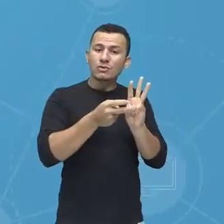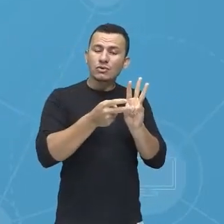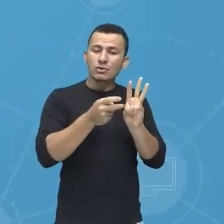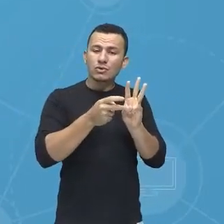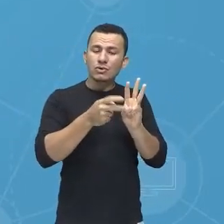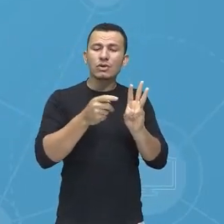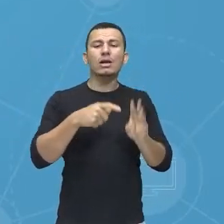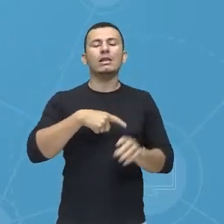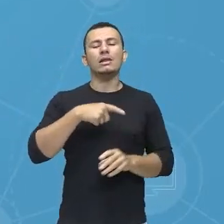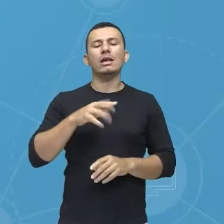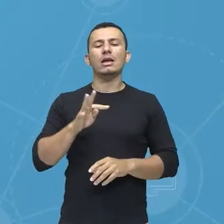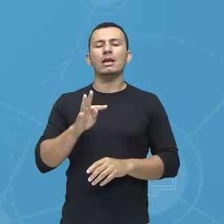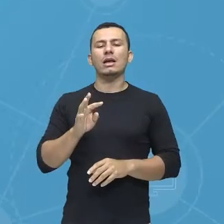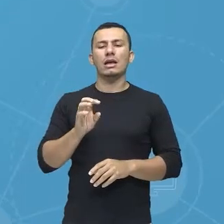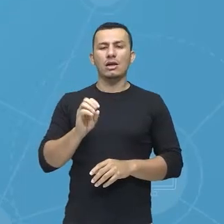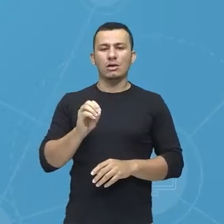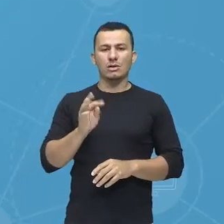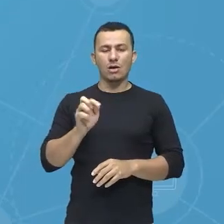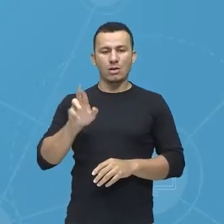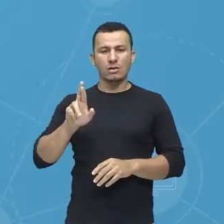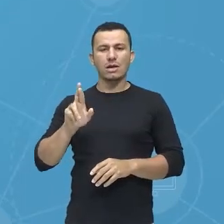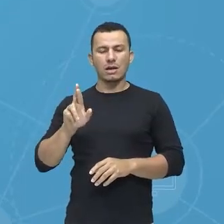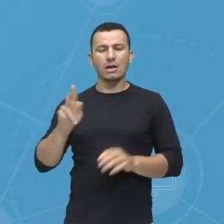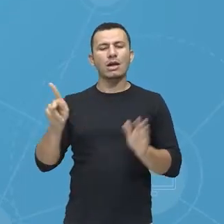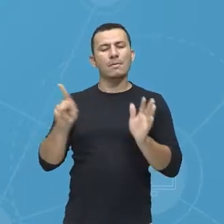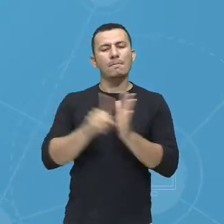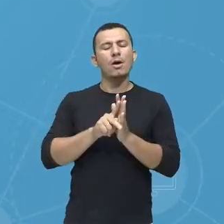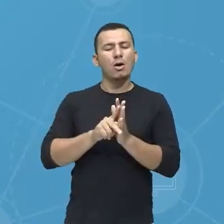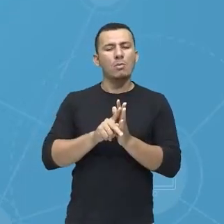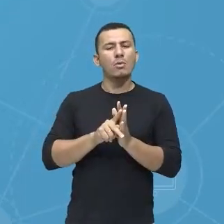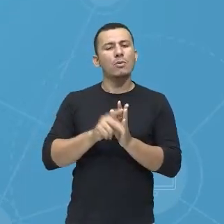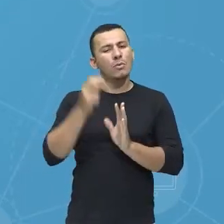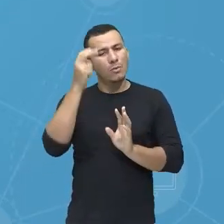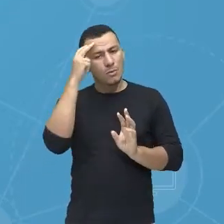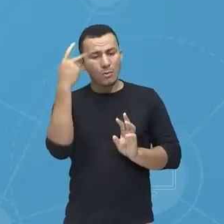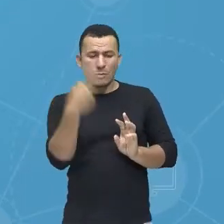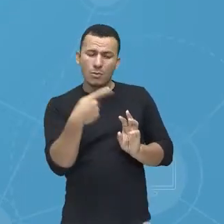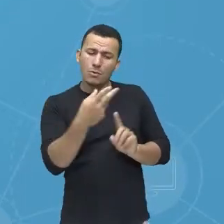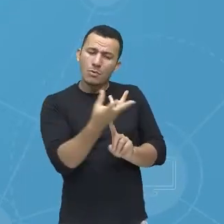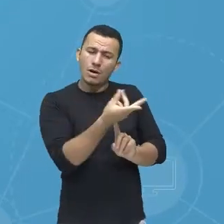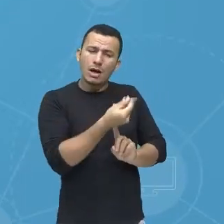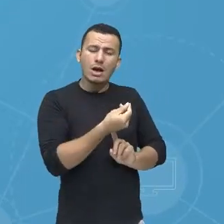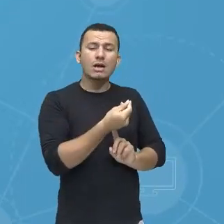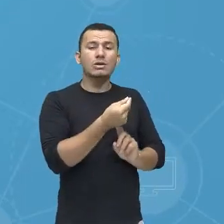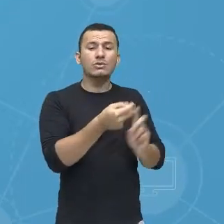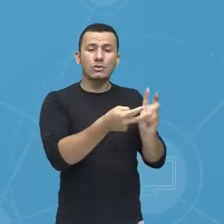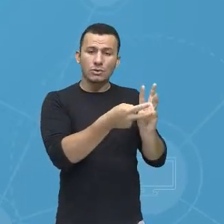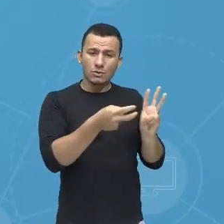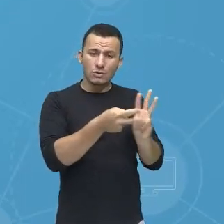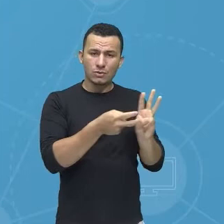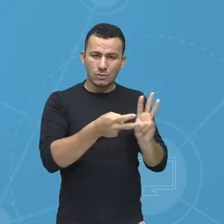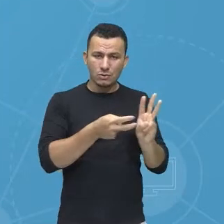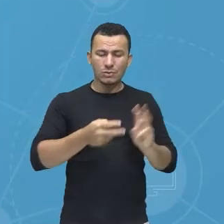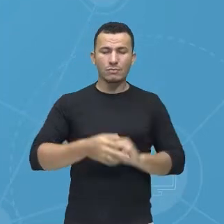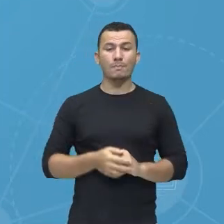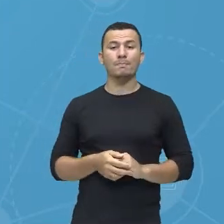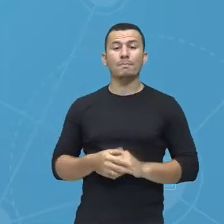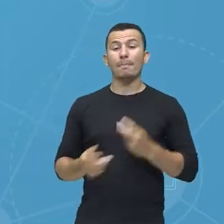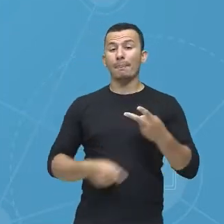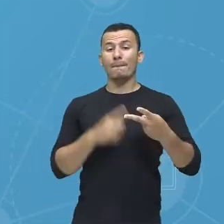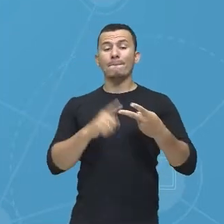O totem é arte indígena. Deu para perceber? Vamos pegar aqui os